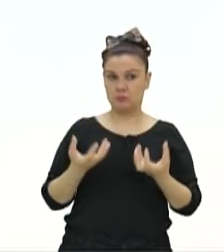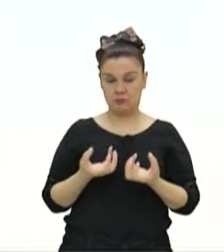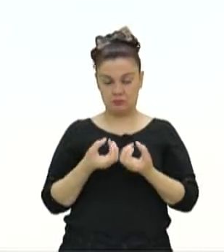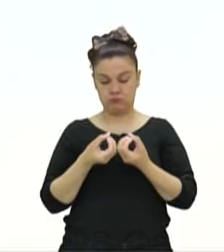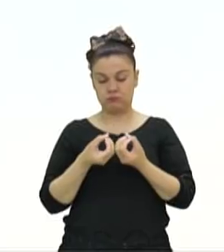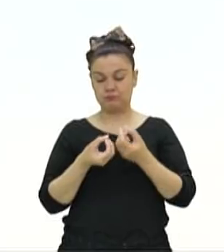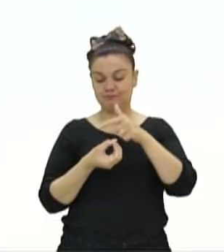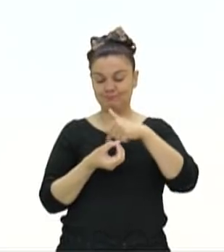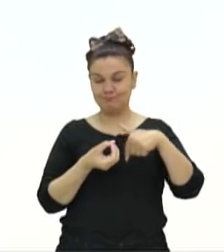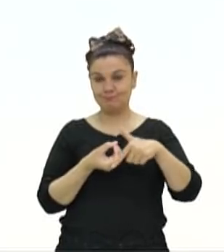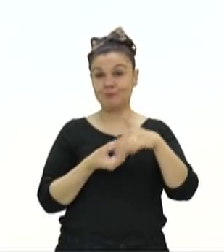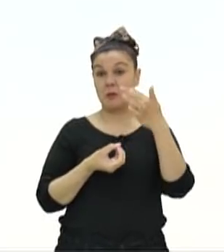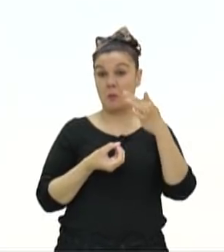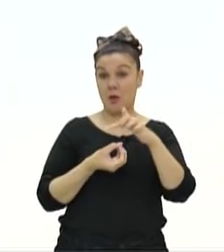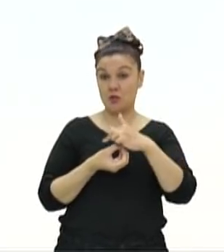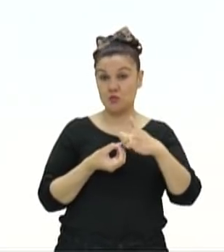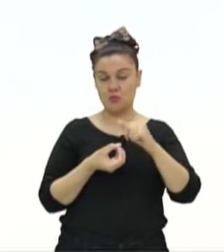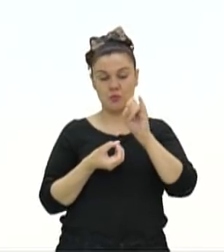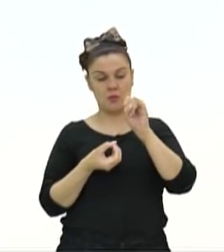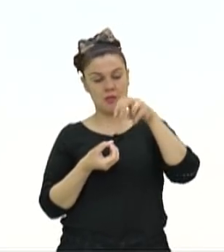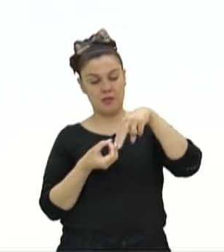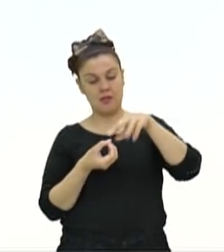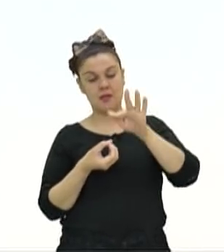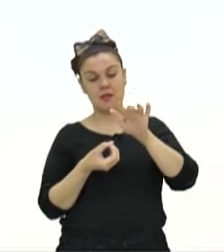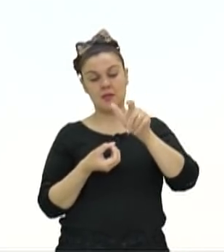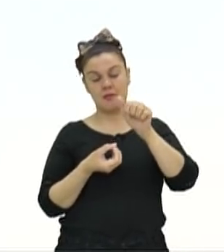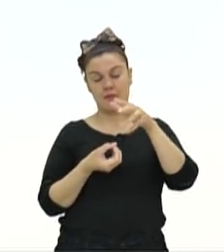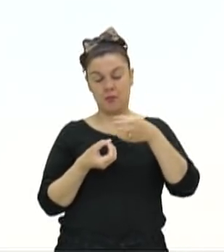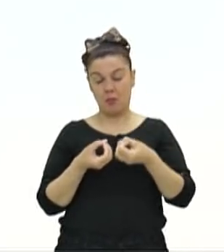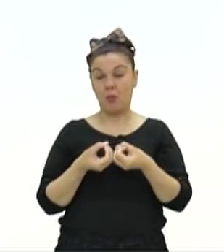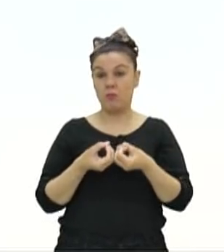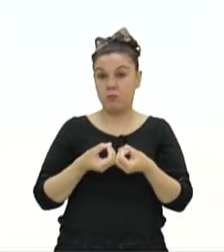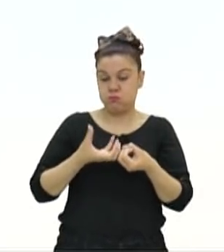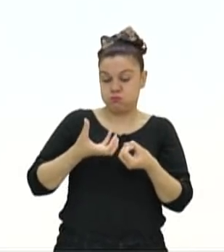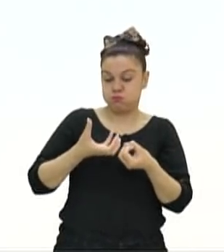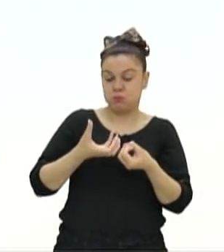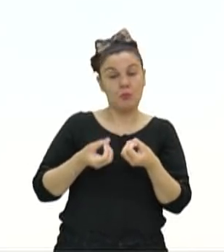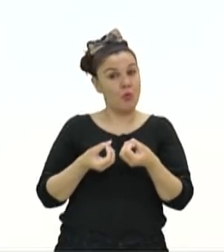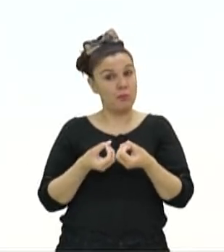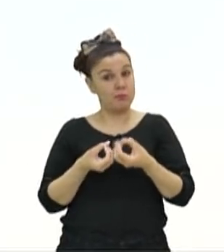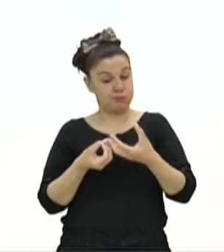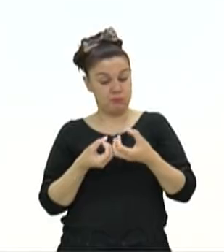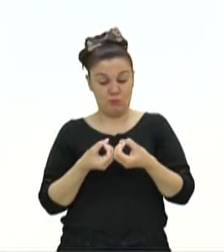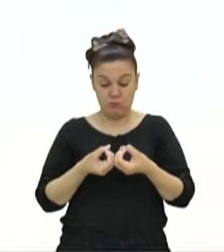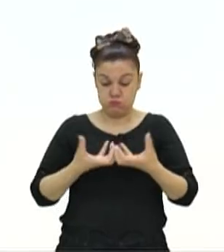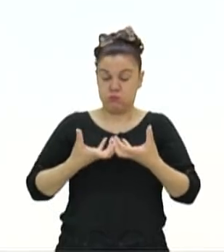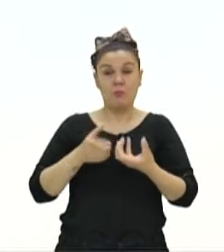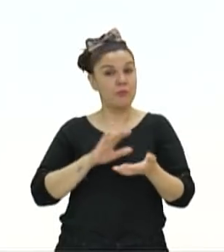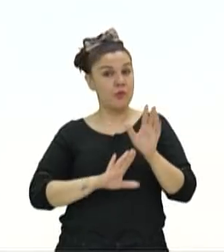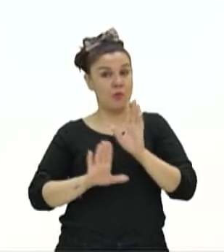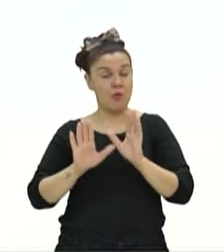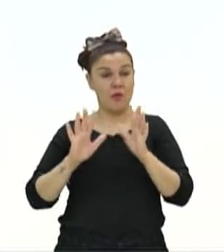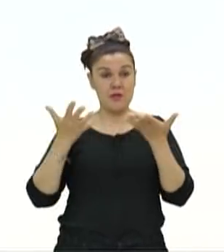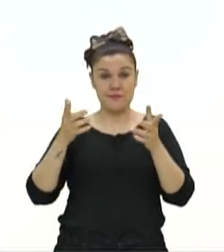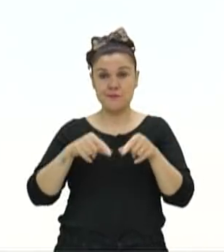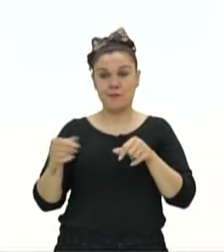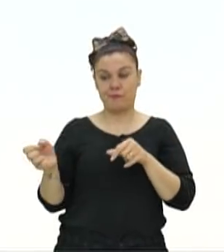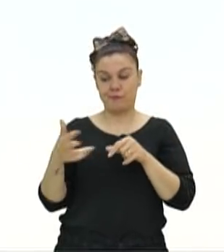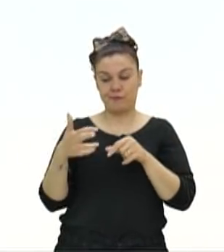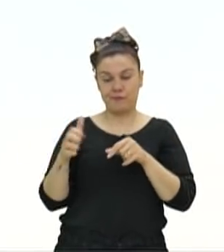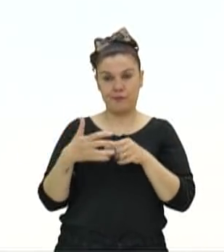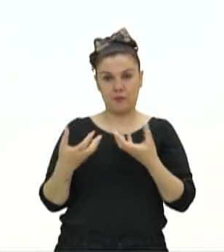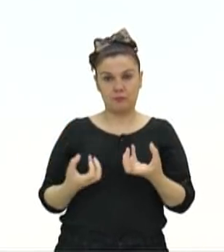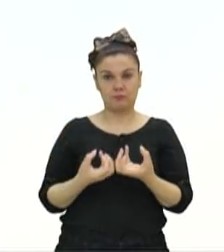testículos inflamam, tá? Então pode ser um ou os dois testículos. E por que isso acontece? Geralmente é um vírus